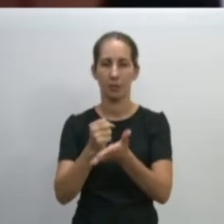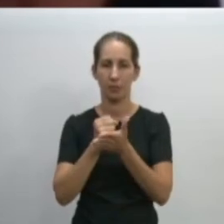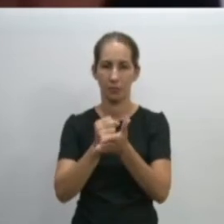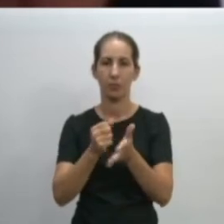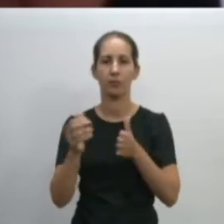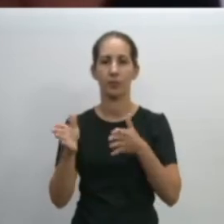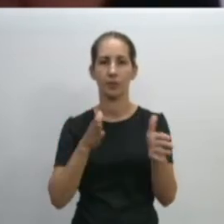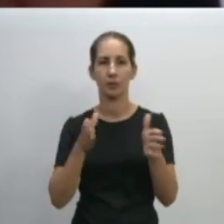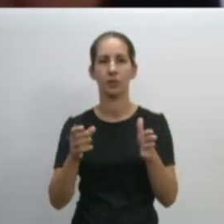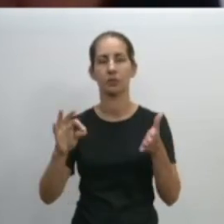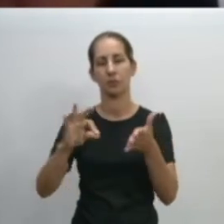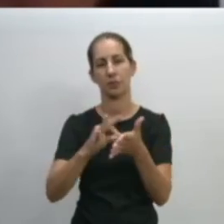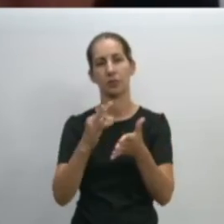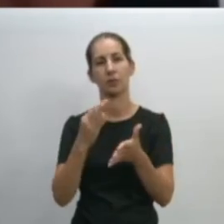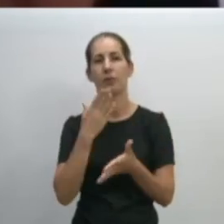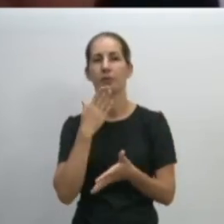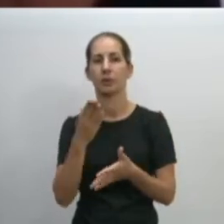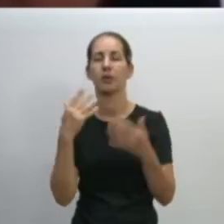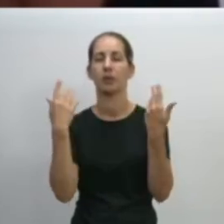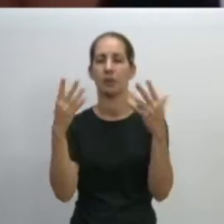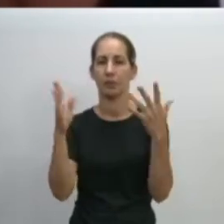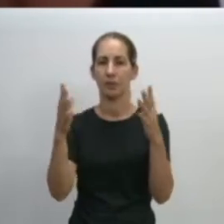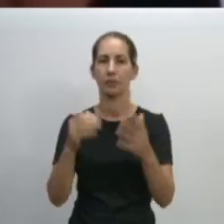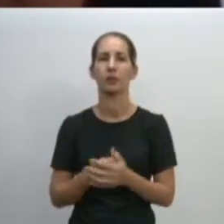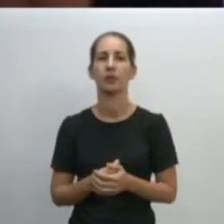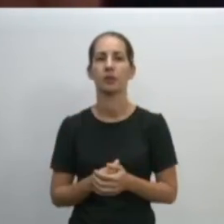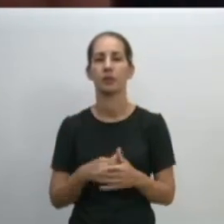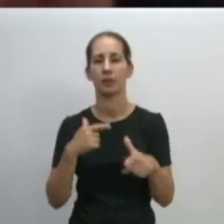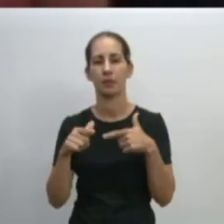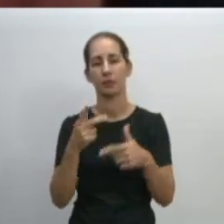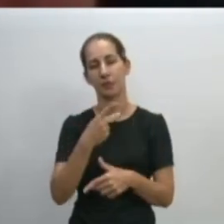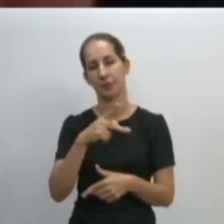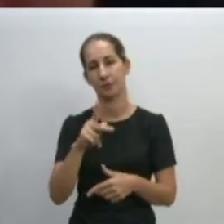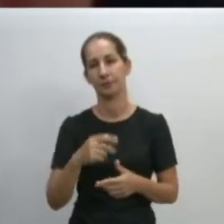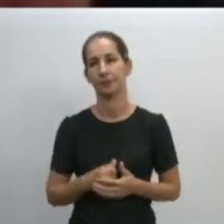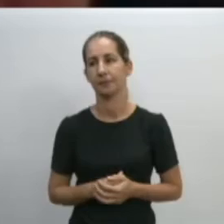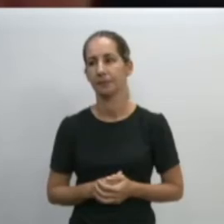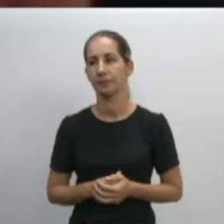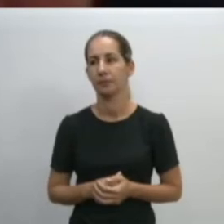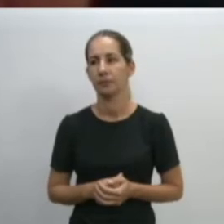mandato, peço subscrição. Meus parabéns a você por essa iniciativa.